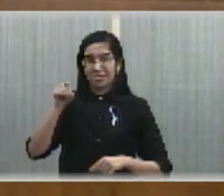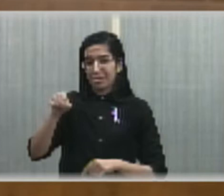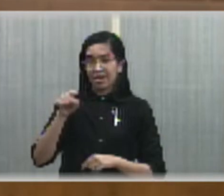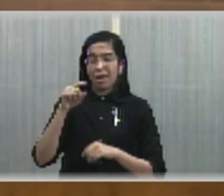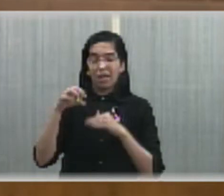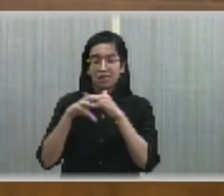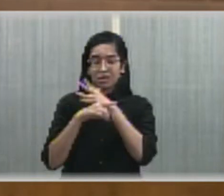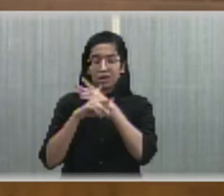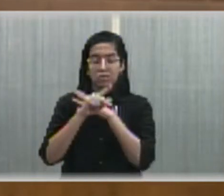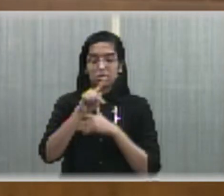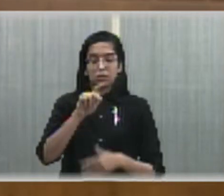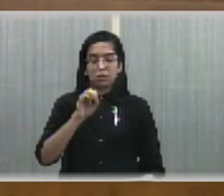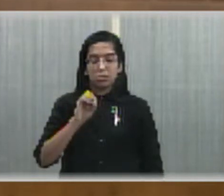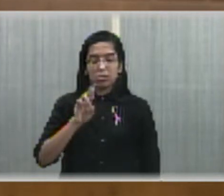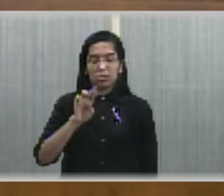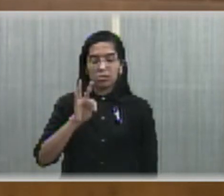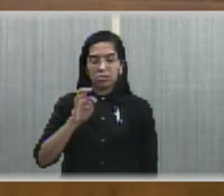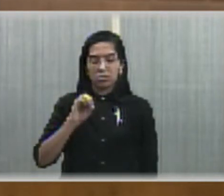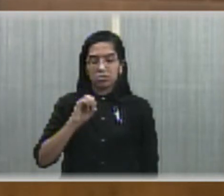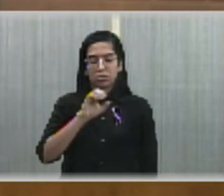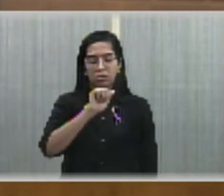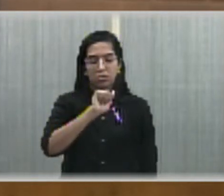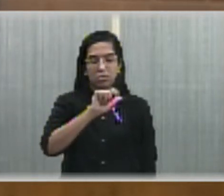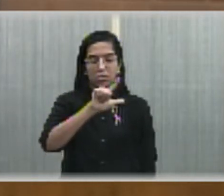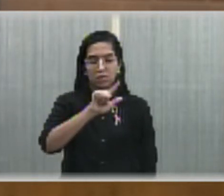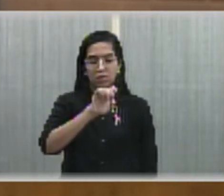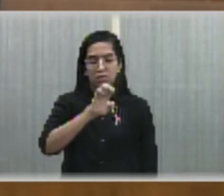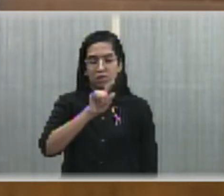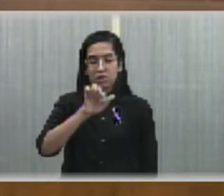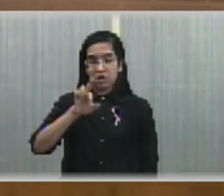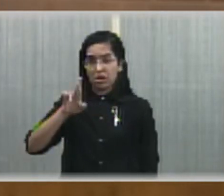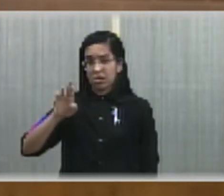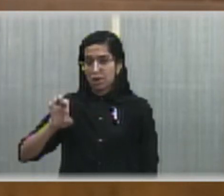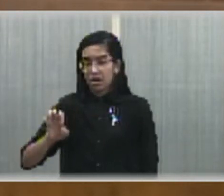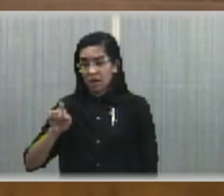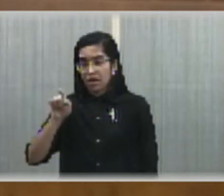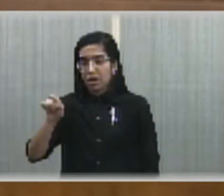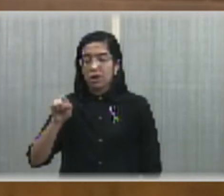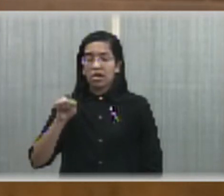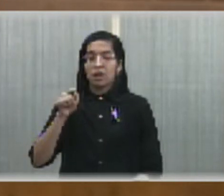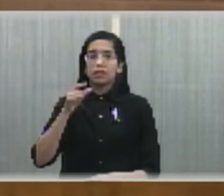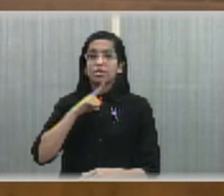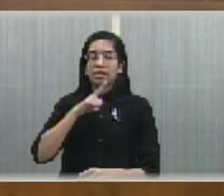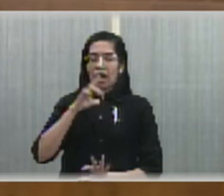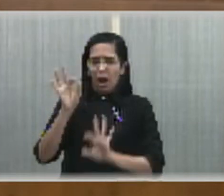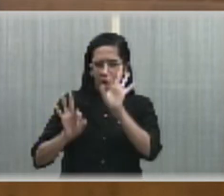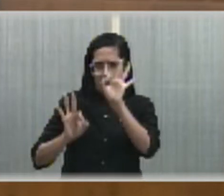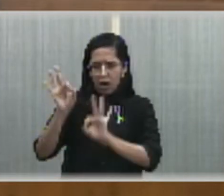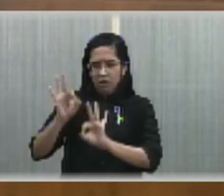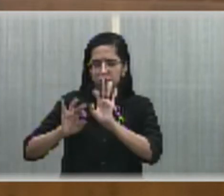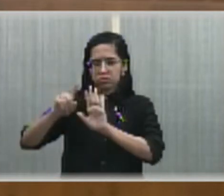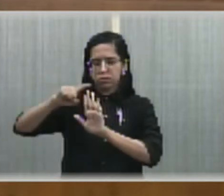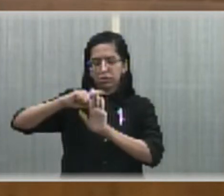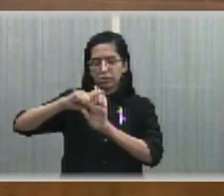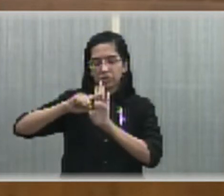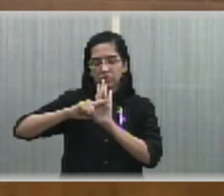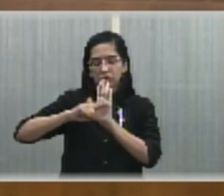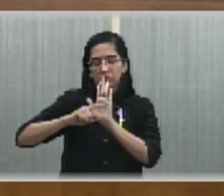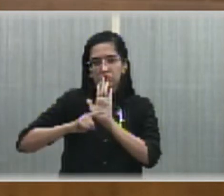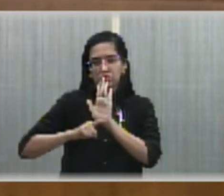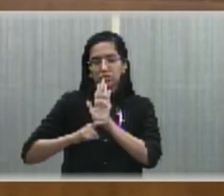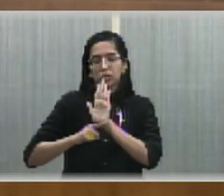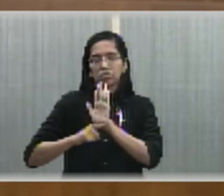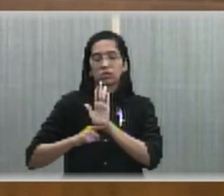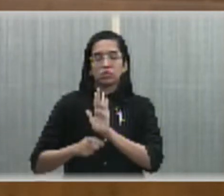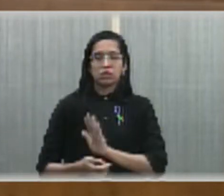procura. Então, lá, Porto Alegre, claro que diferente do estado, mas Porto Alegre tem um planejamento, tem uma